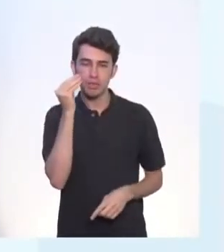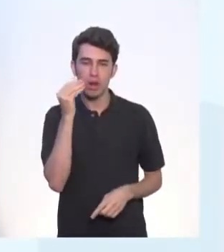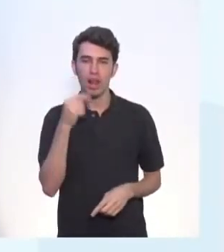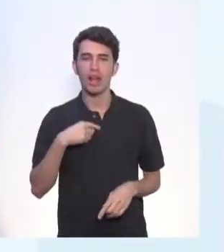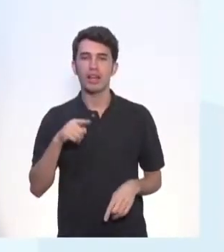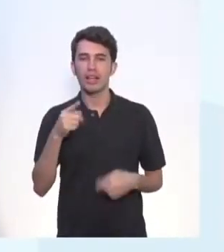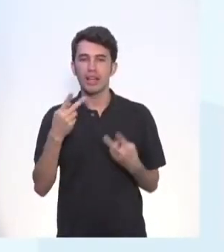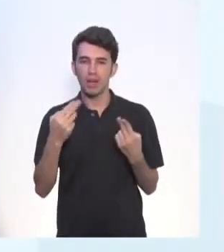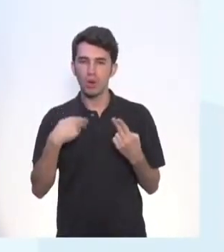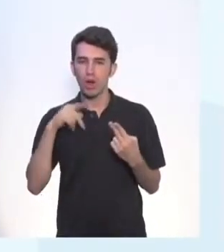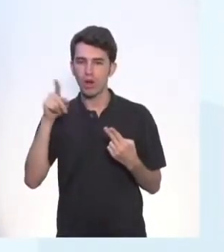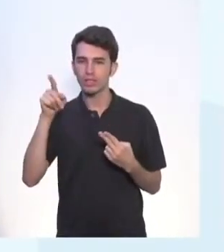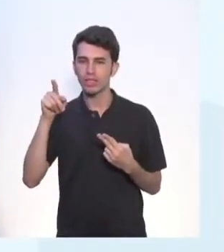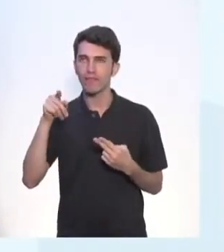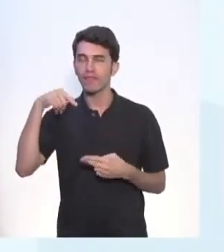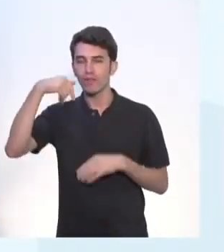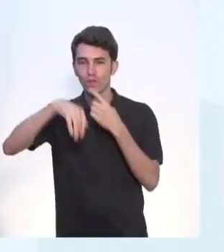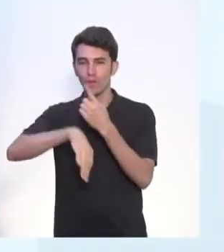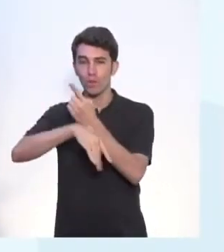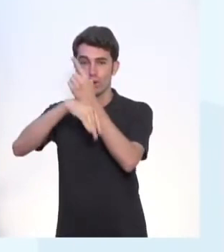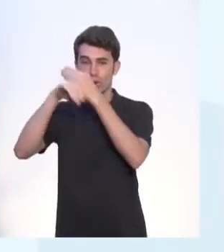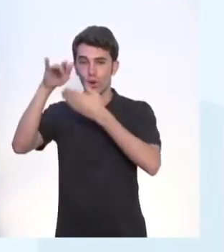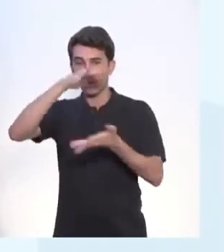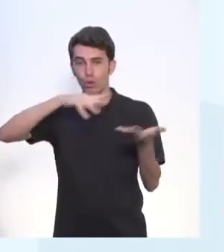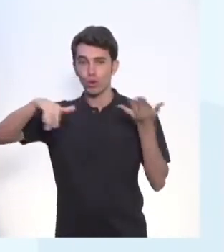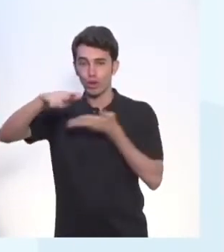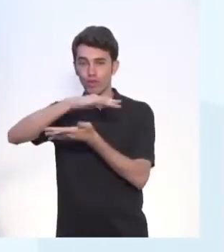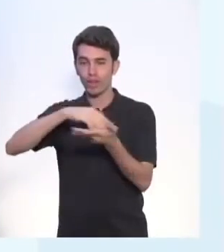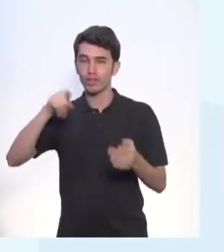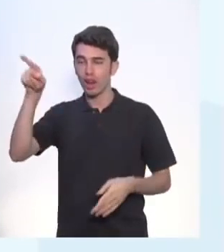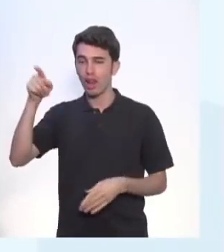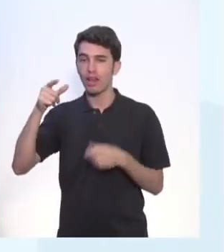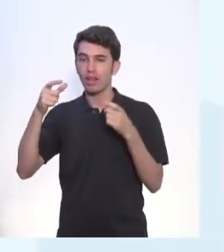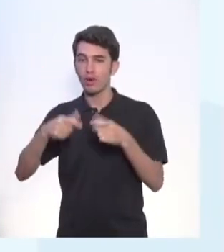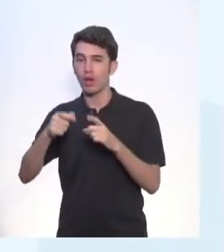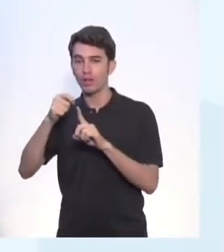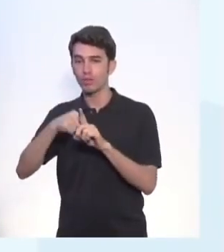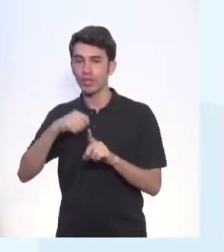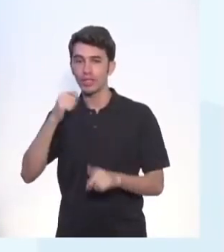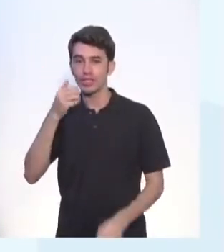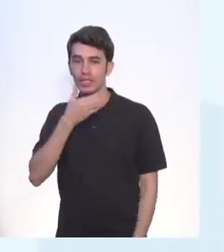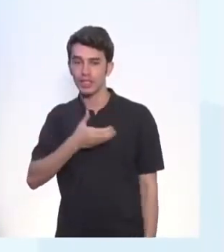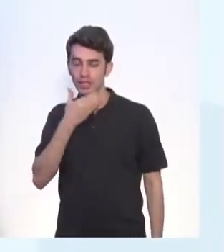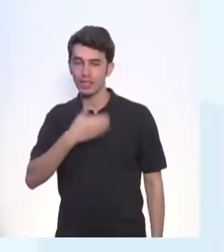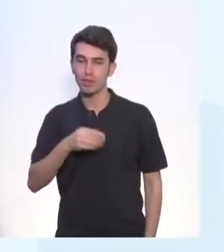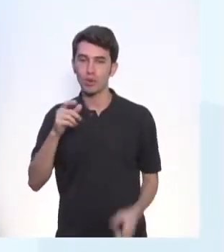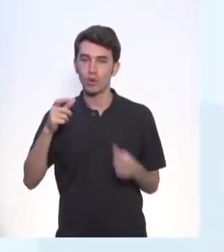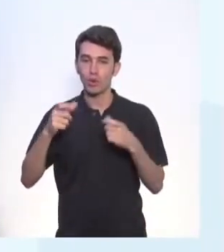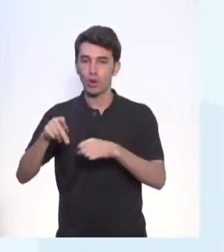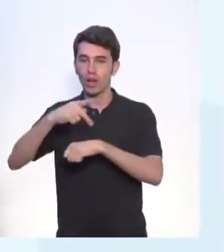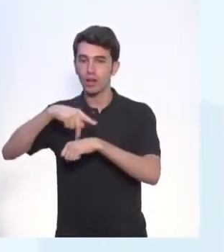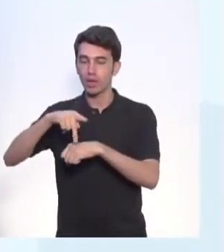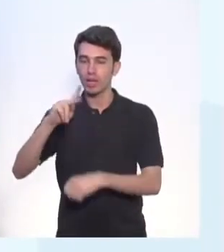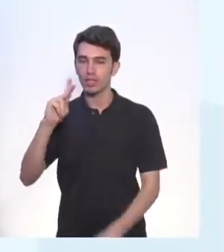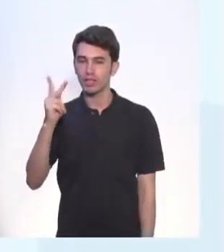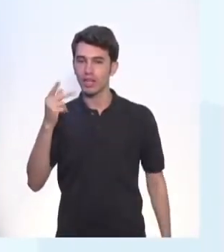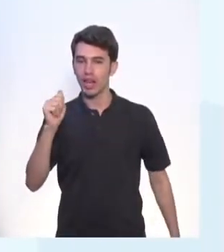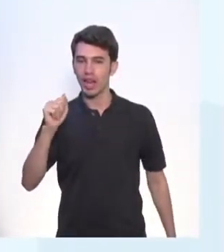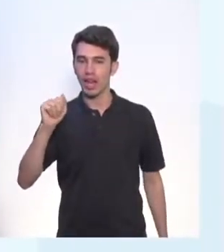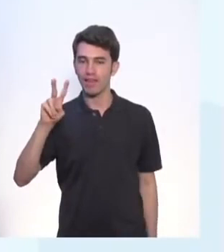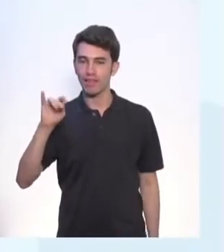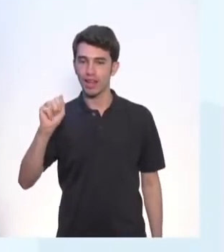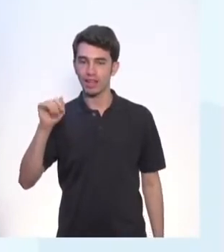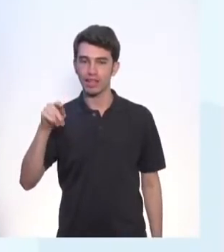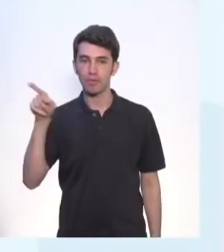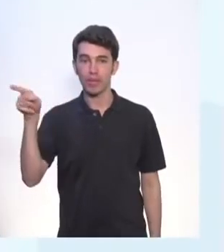espaciais reais. Para comemorar o Dia do Astronauta, o Joca entrevistou a Ana Paula para saber como funciona esse tipo de simulação